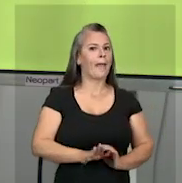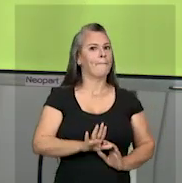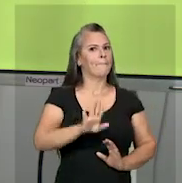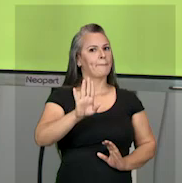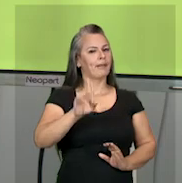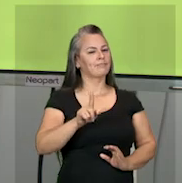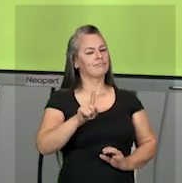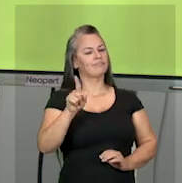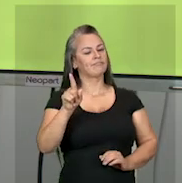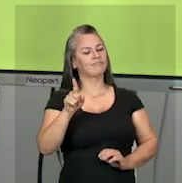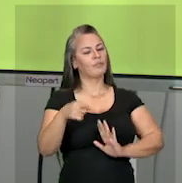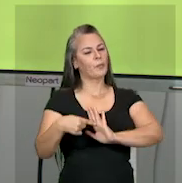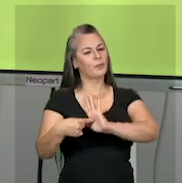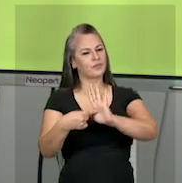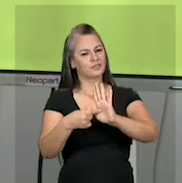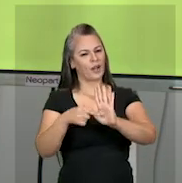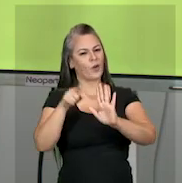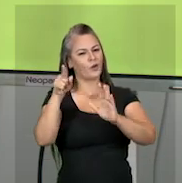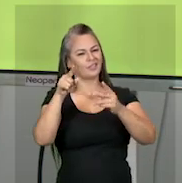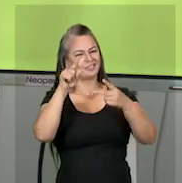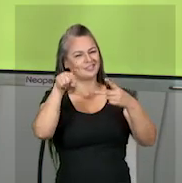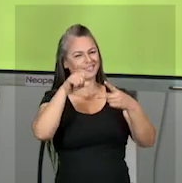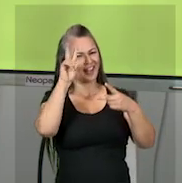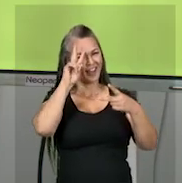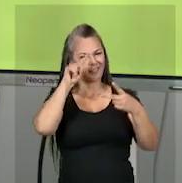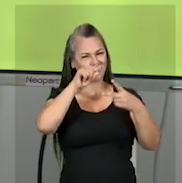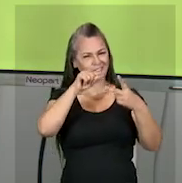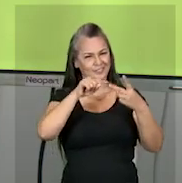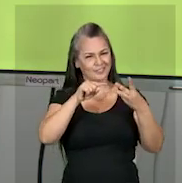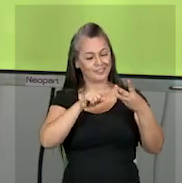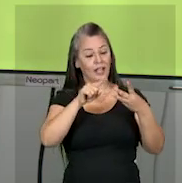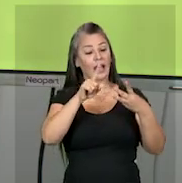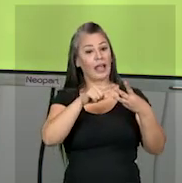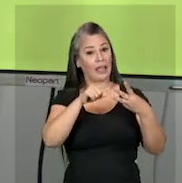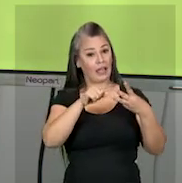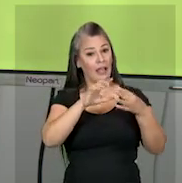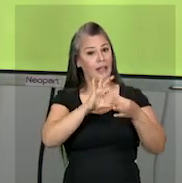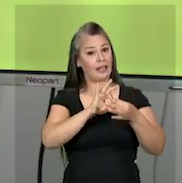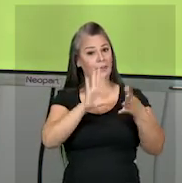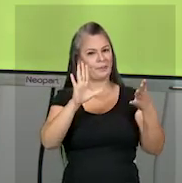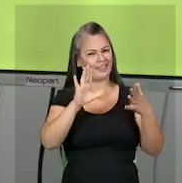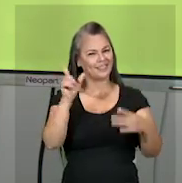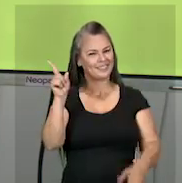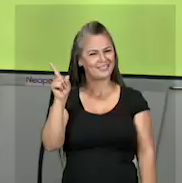outro princípio muito importante, que é o princípio da liberdade,